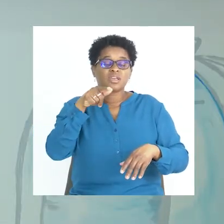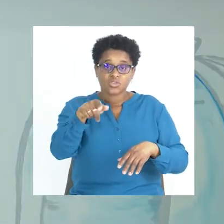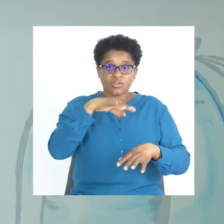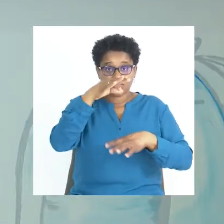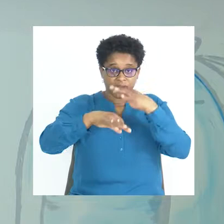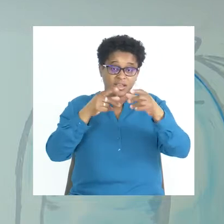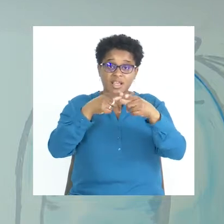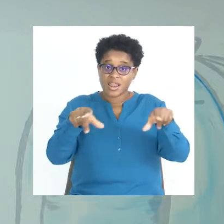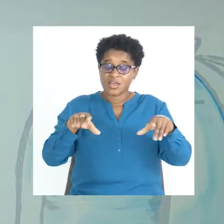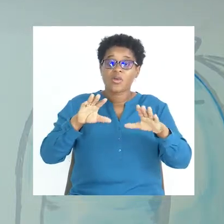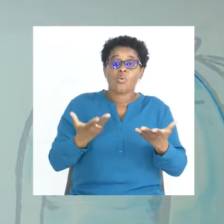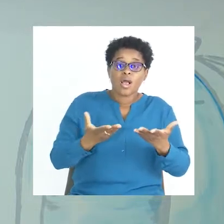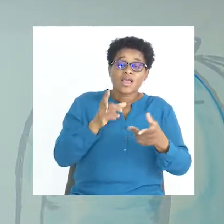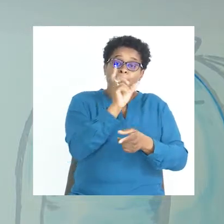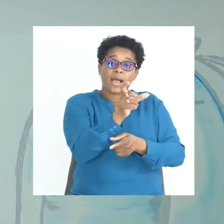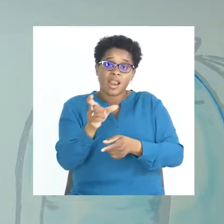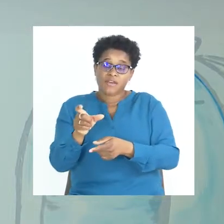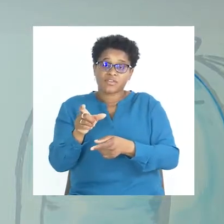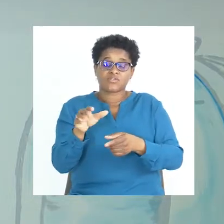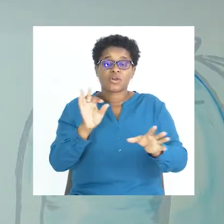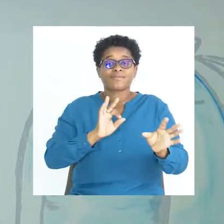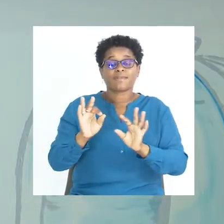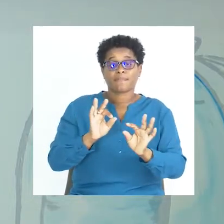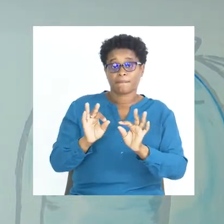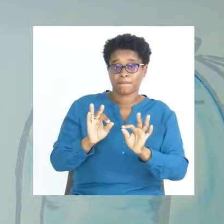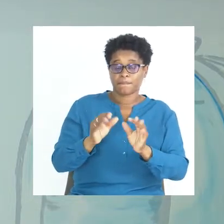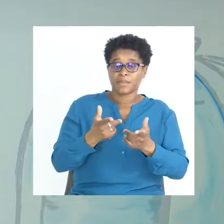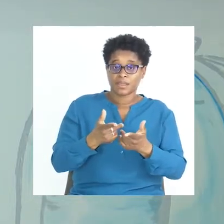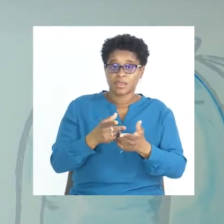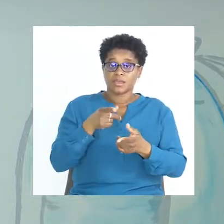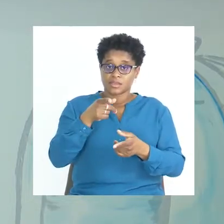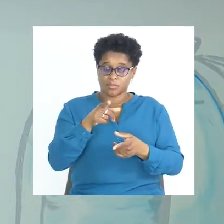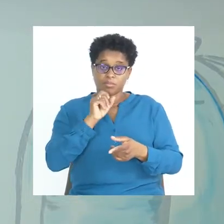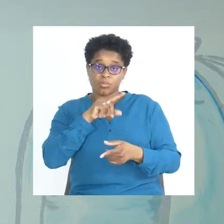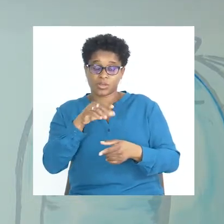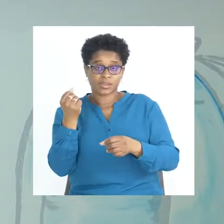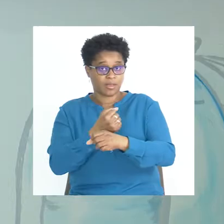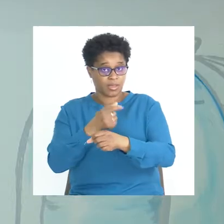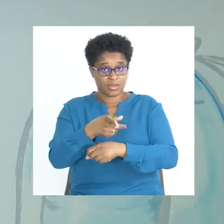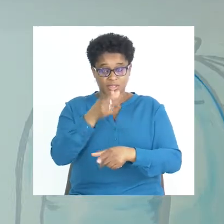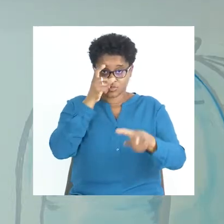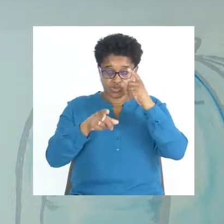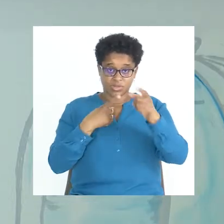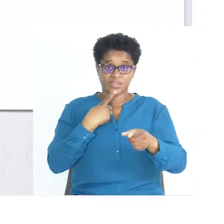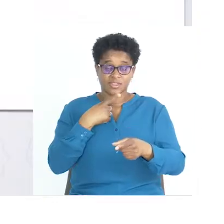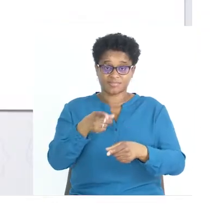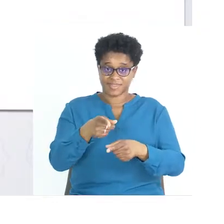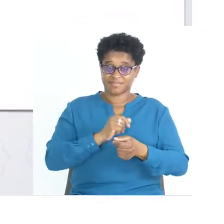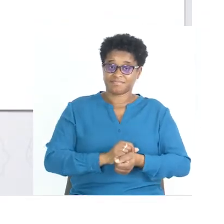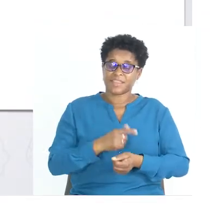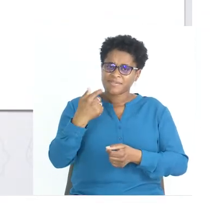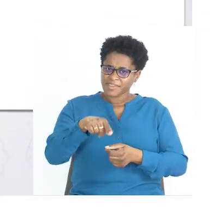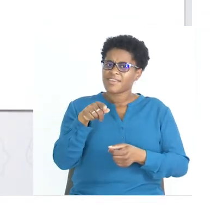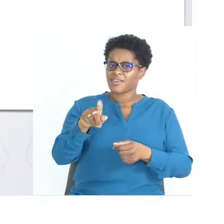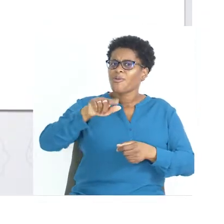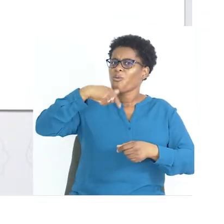esse nível de língua e quais as palavras, que forma de tratamento, que assunto vais trabalhar com essas pessoas, ok?